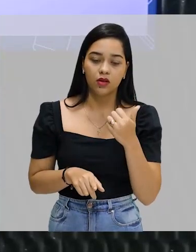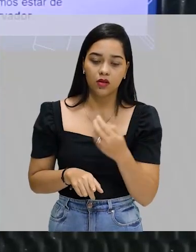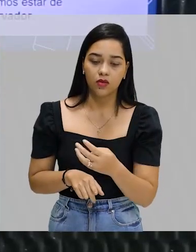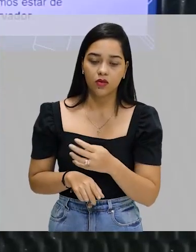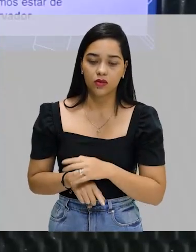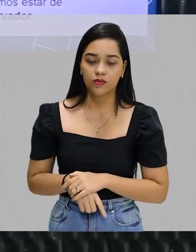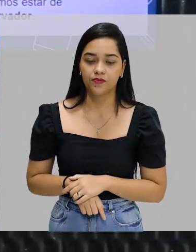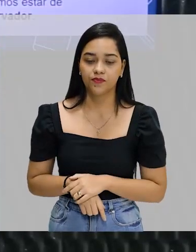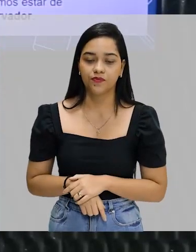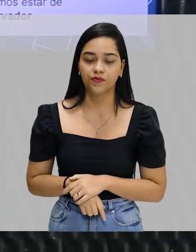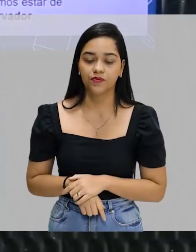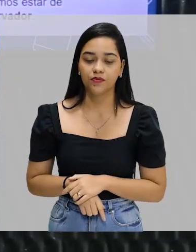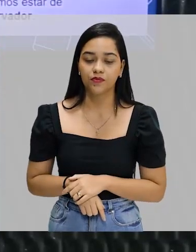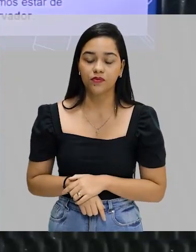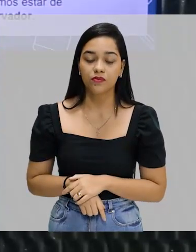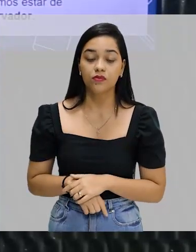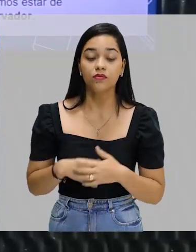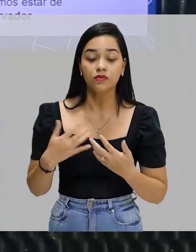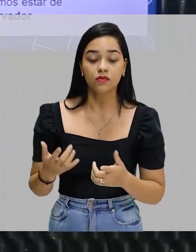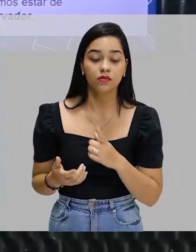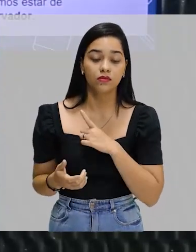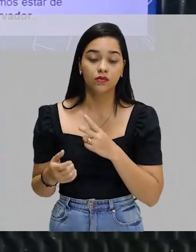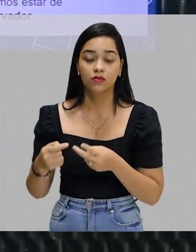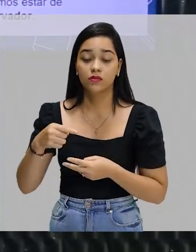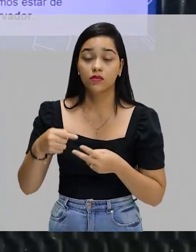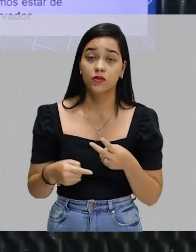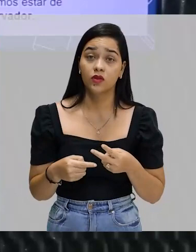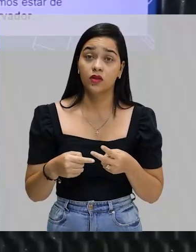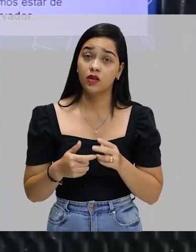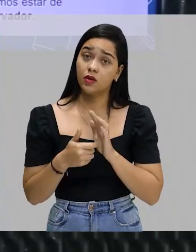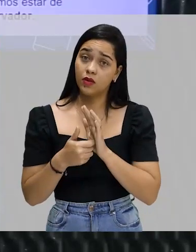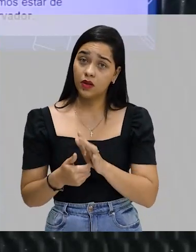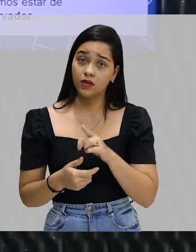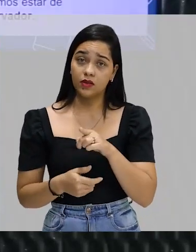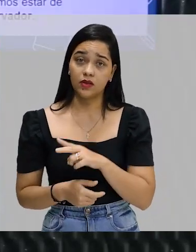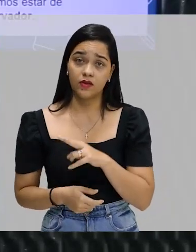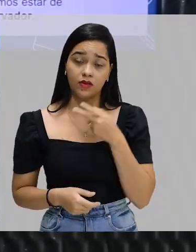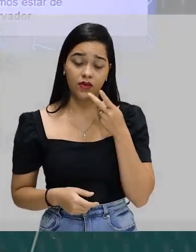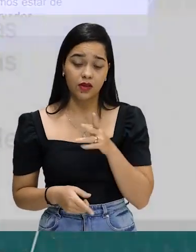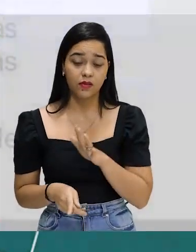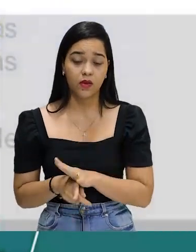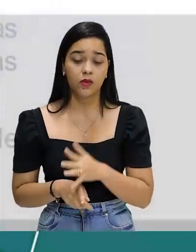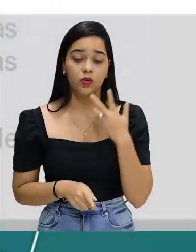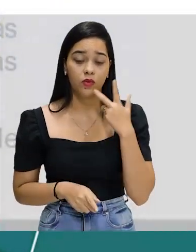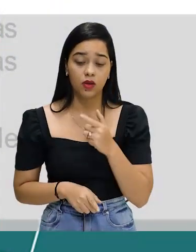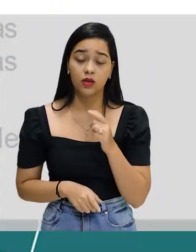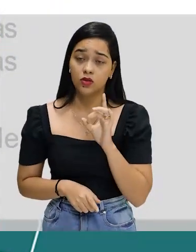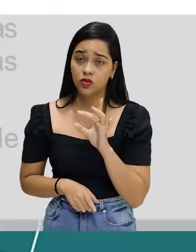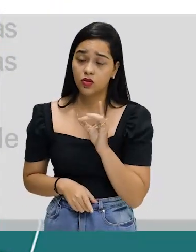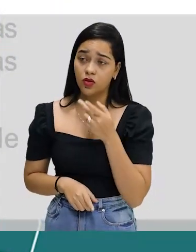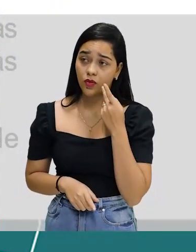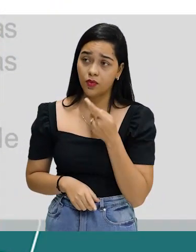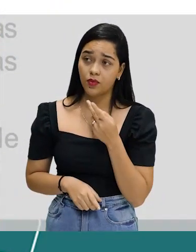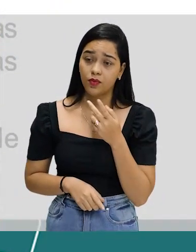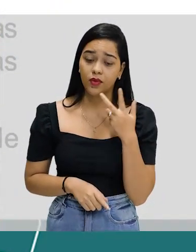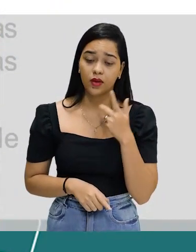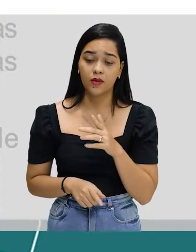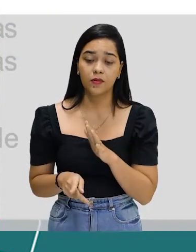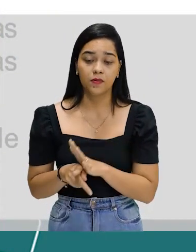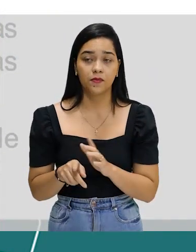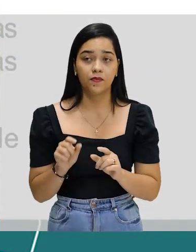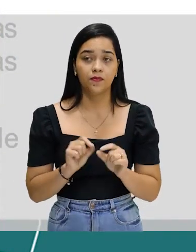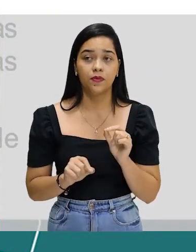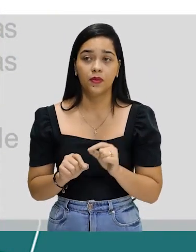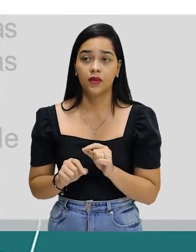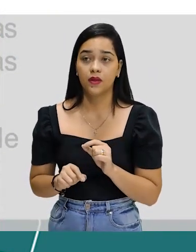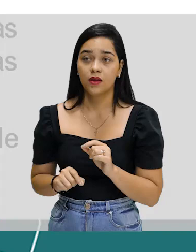meiga. Bom, você trata de duas posições bem nítidas quando você vai falar da questão do belo. Eu estou falando só do belo. A posição objetivista, que